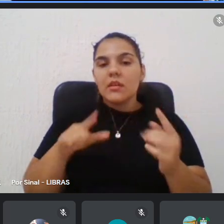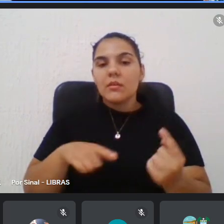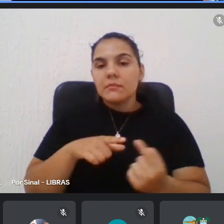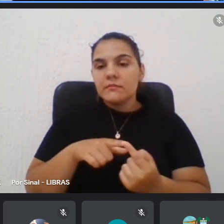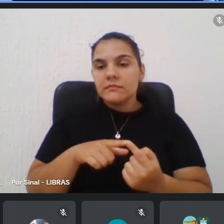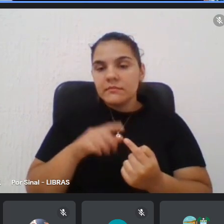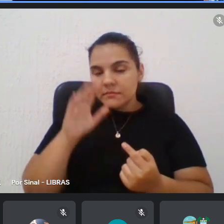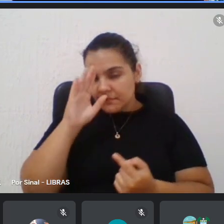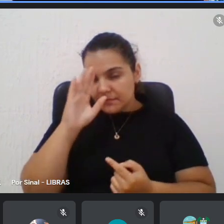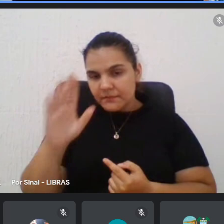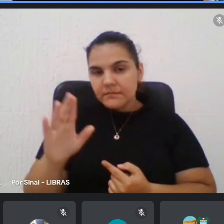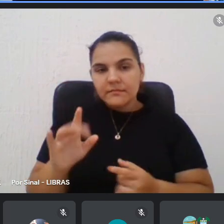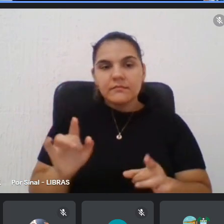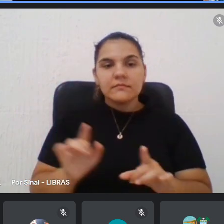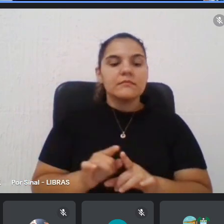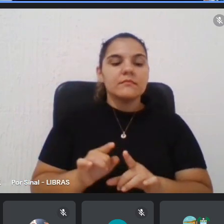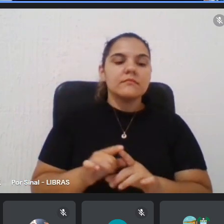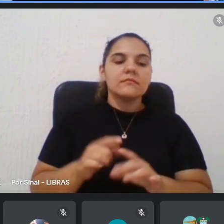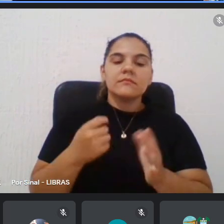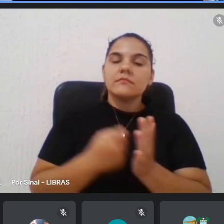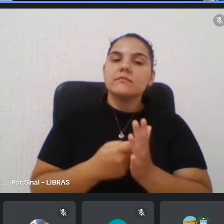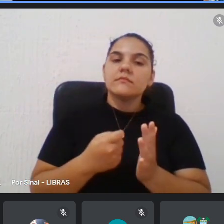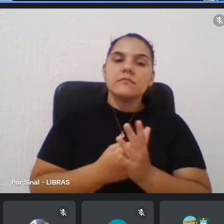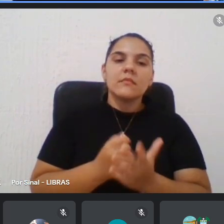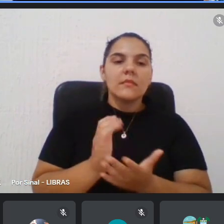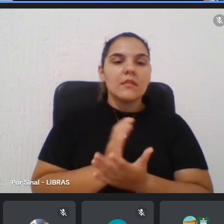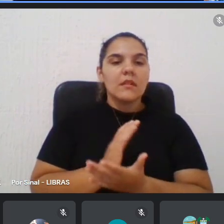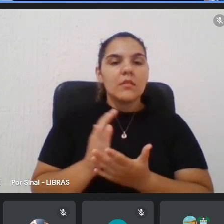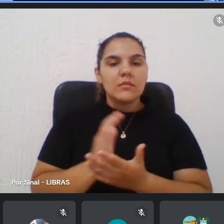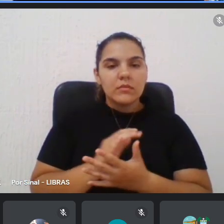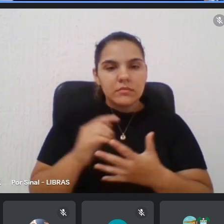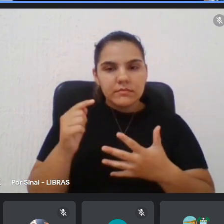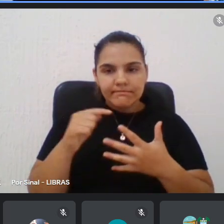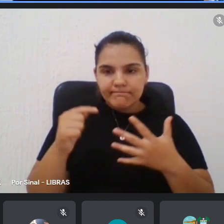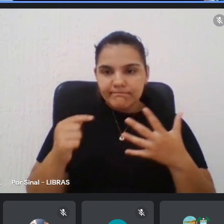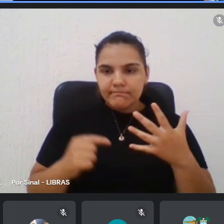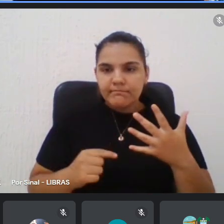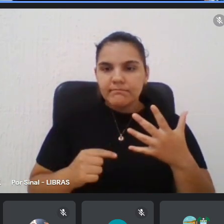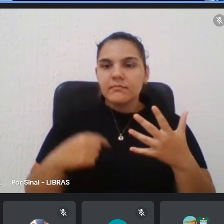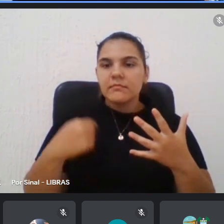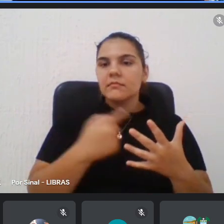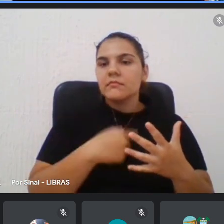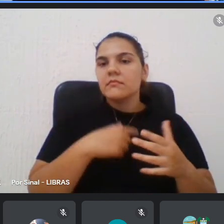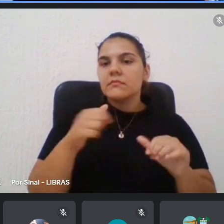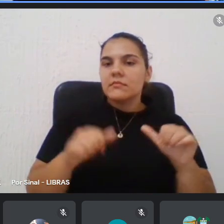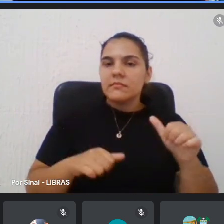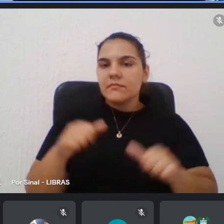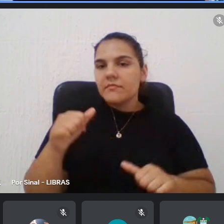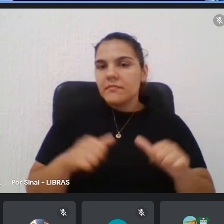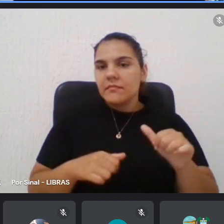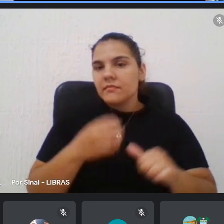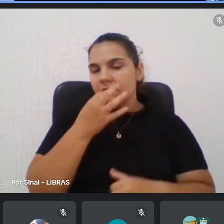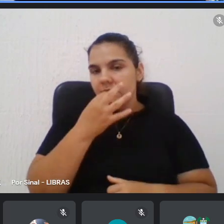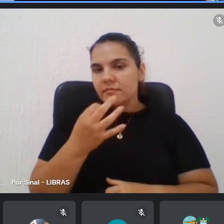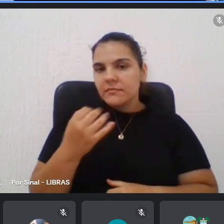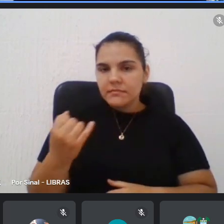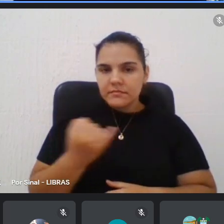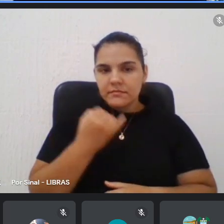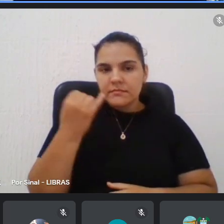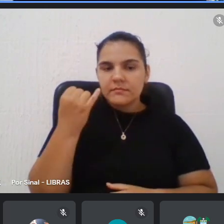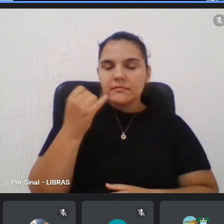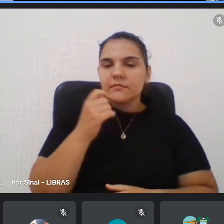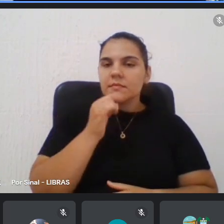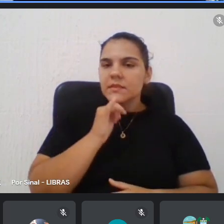obrigatoriedade, alguns pontos que a gente avalia como muito importante citar, por exemplo, é a questão